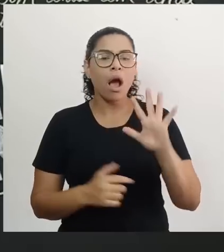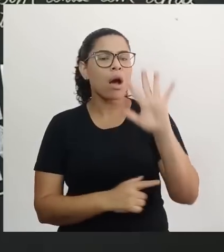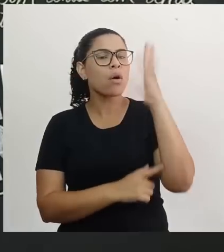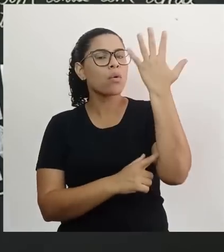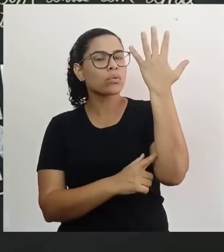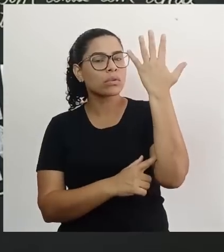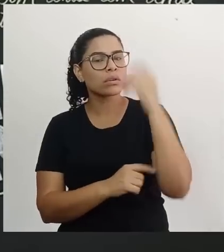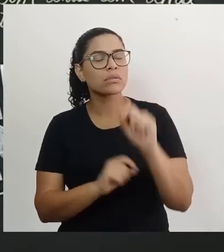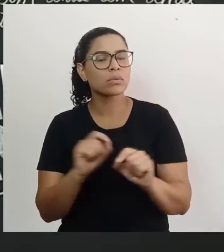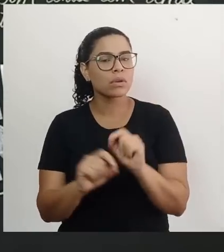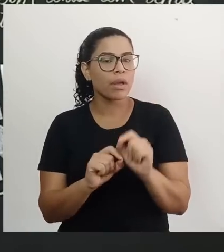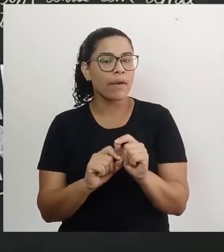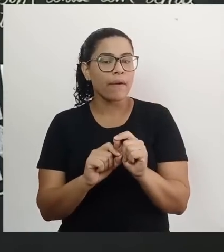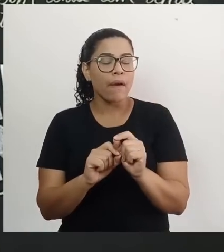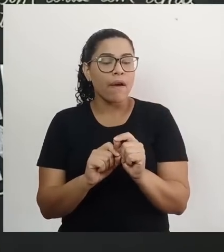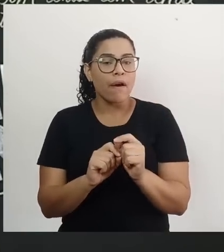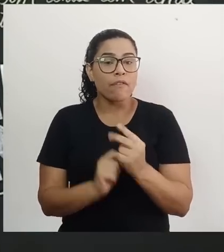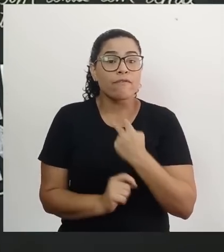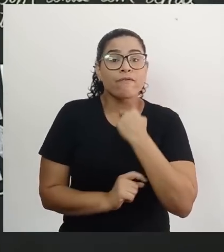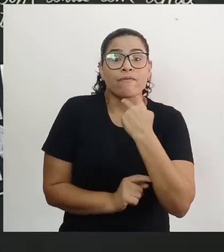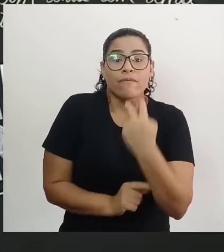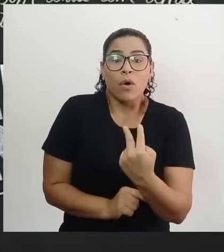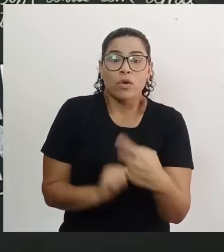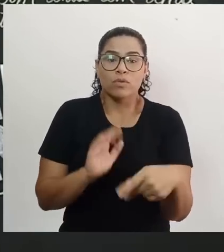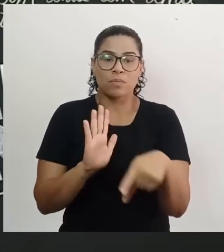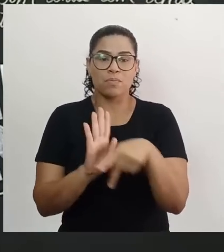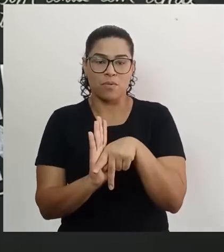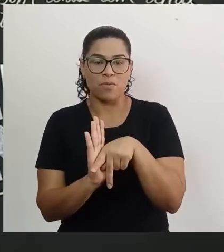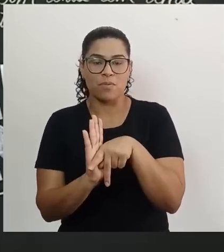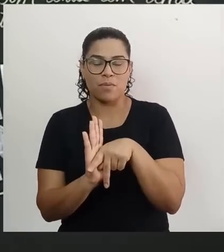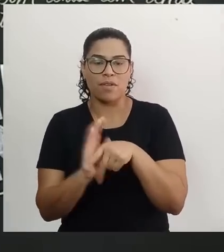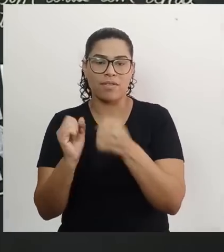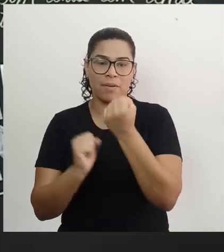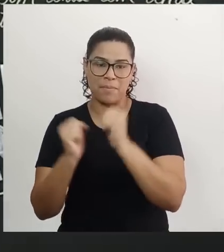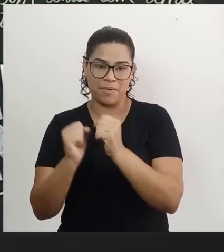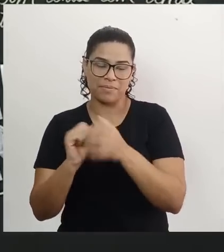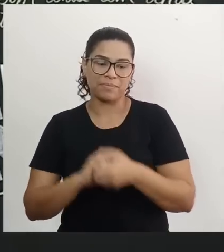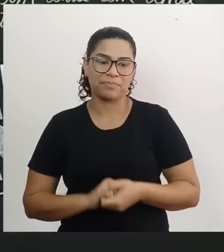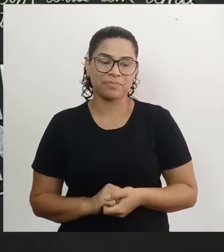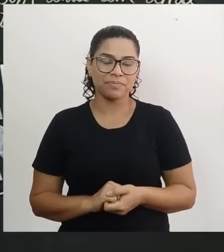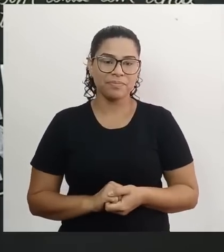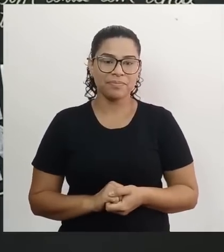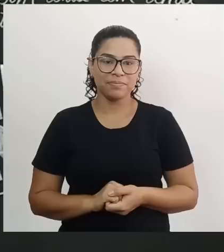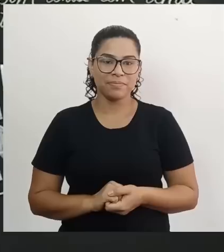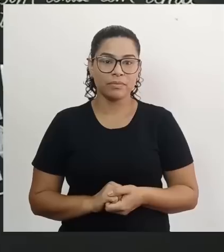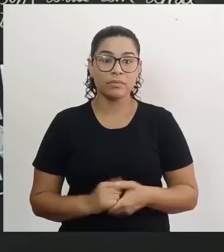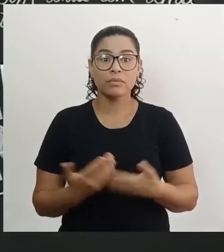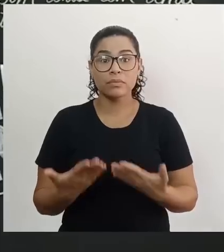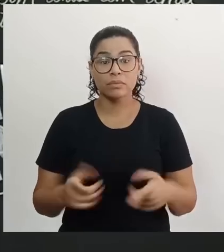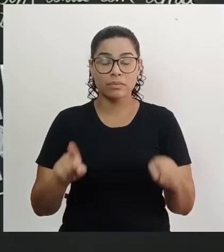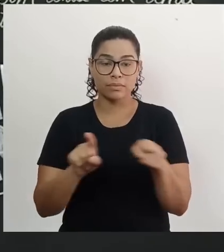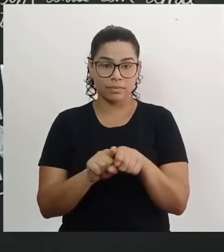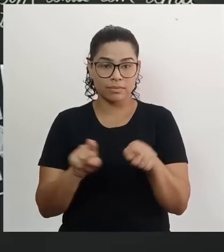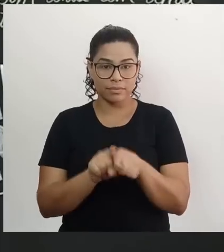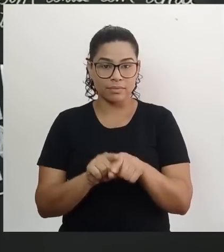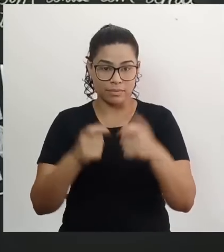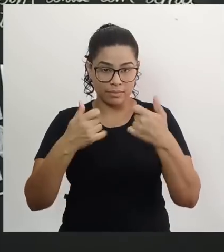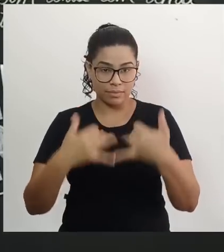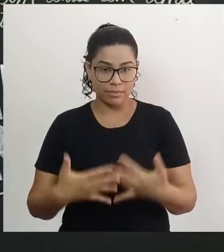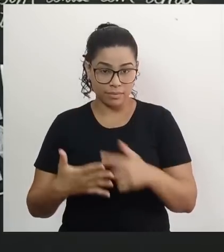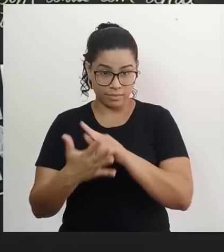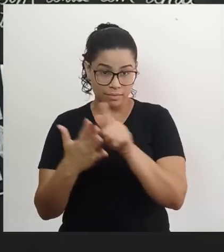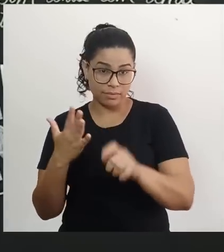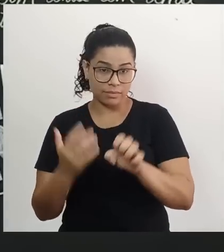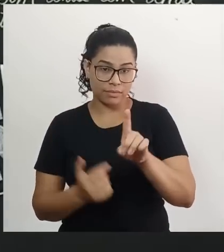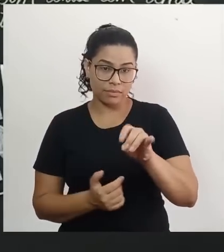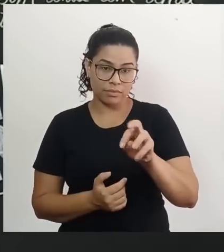acontece a voz da empresa, muito mais do que a voz de um jornalista específico. A gente diz também que o editorial tem um